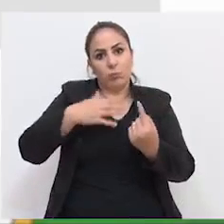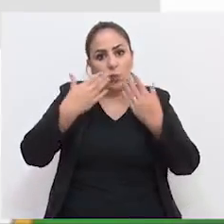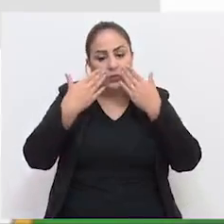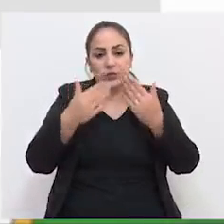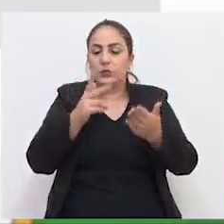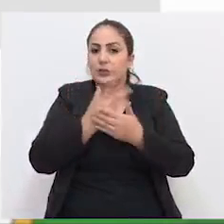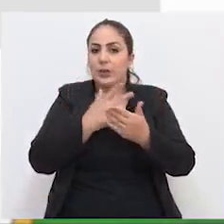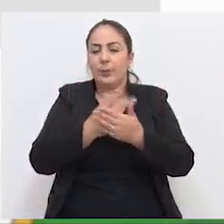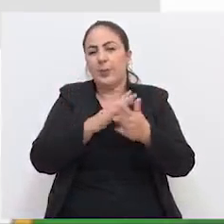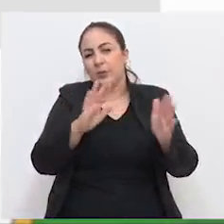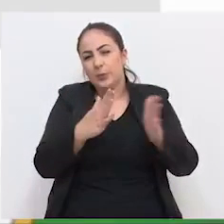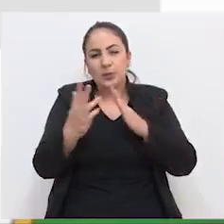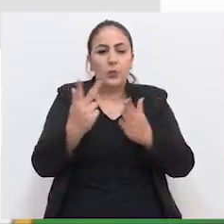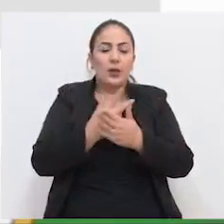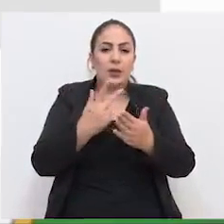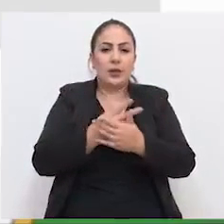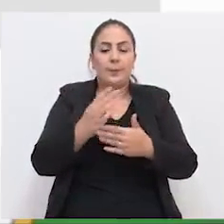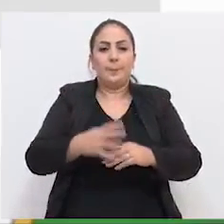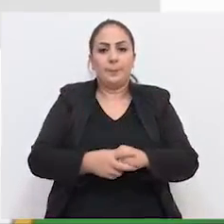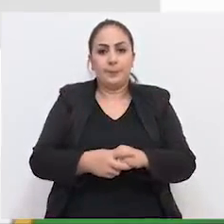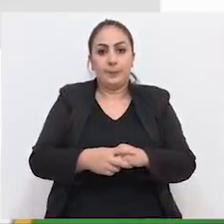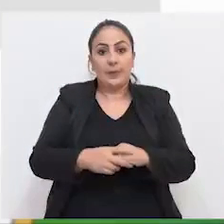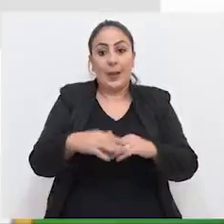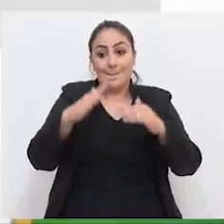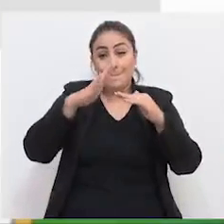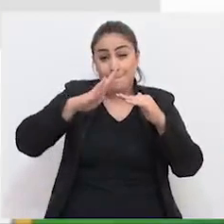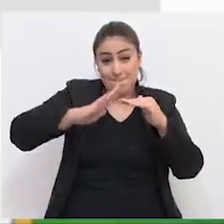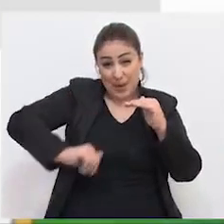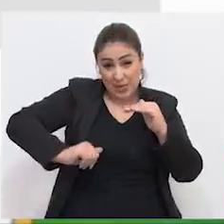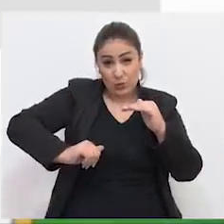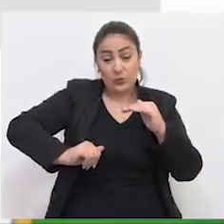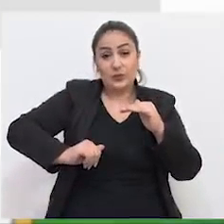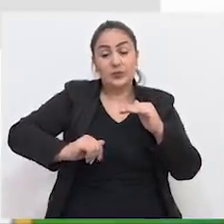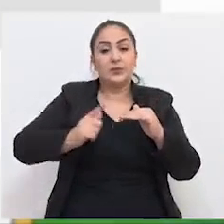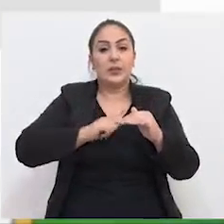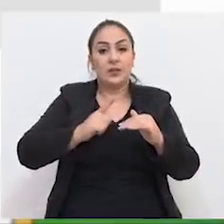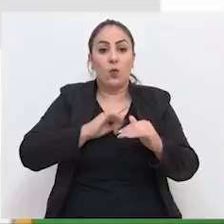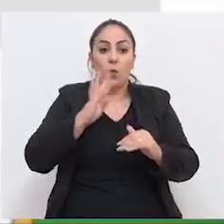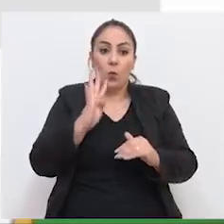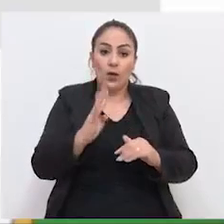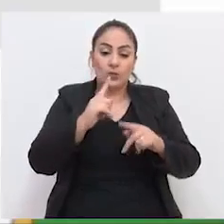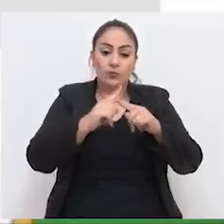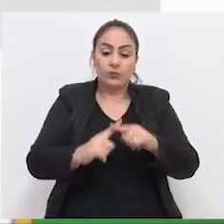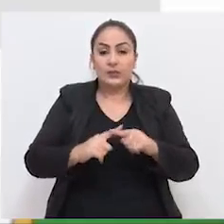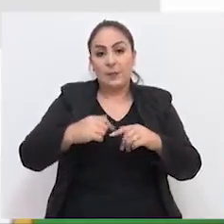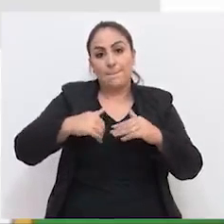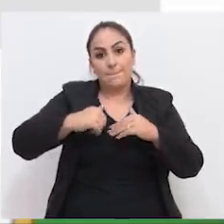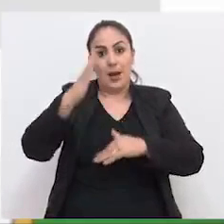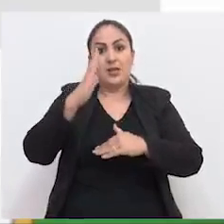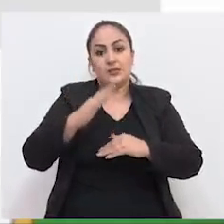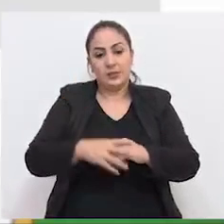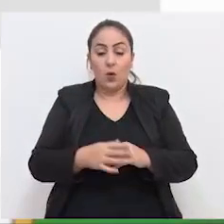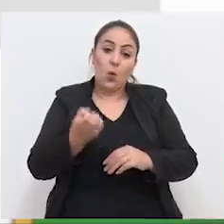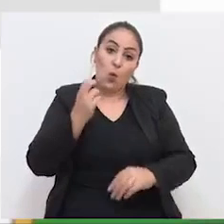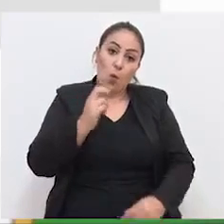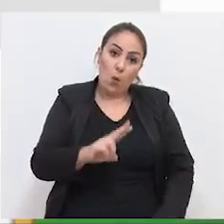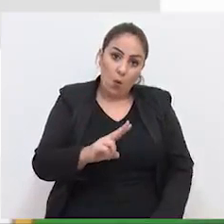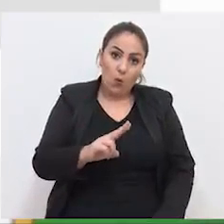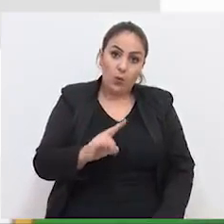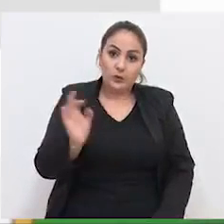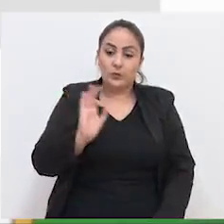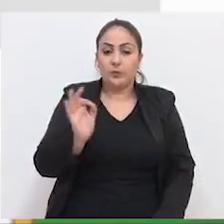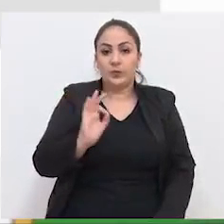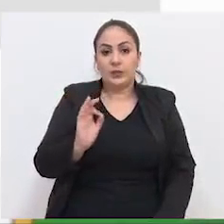erro. No cenário de menos subnotificação, seria 4 vezes mais, no cenário de mais